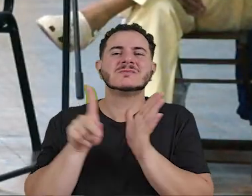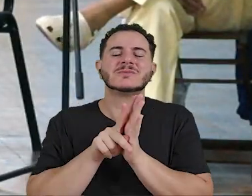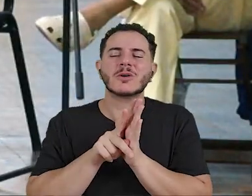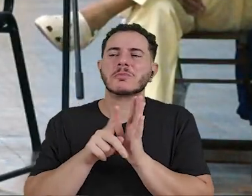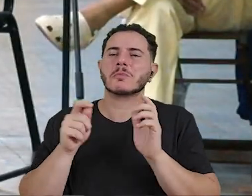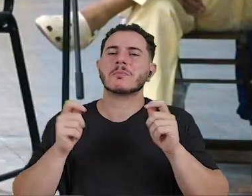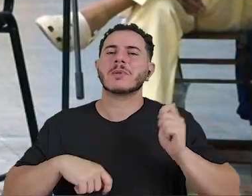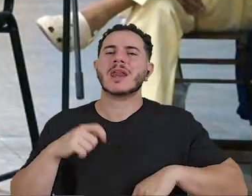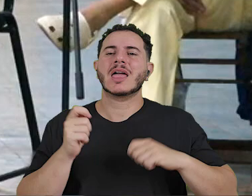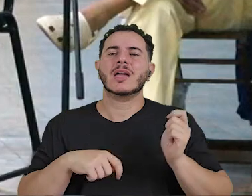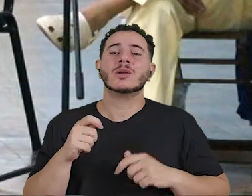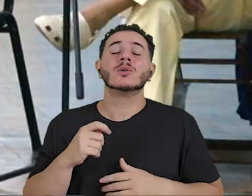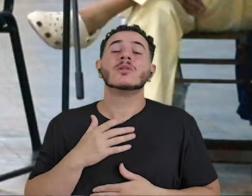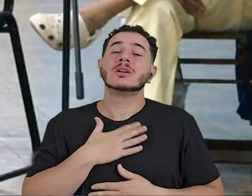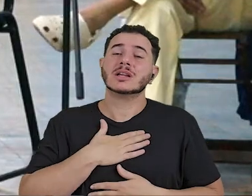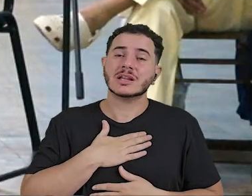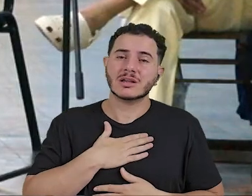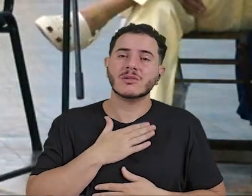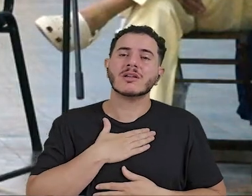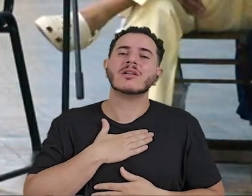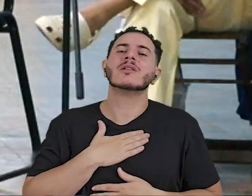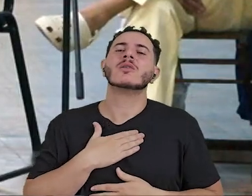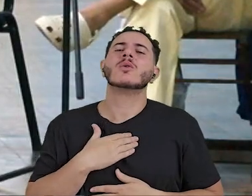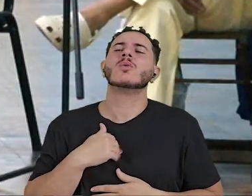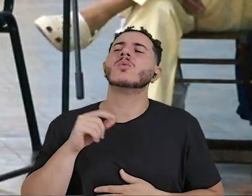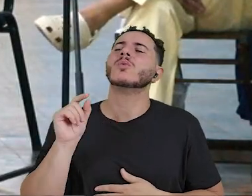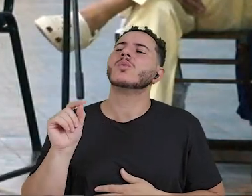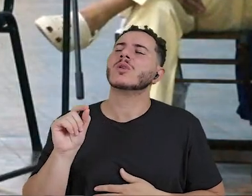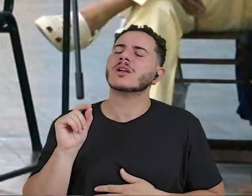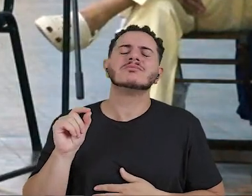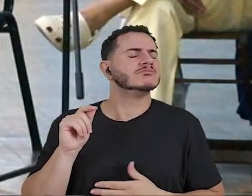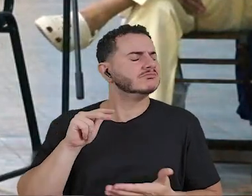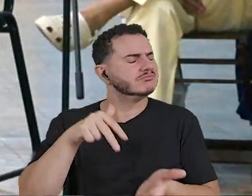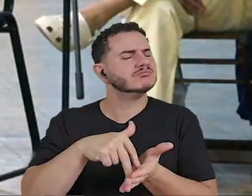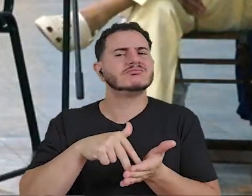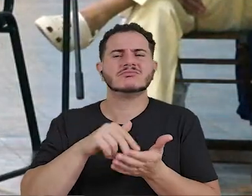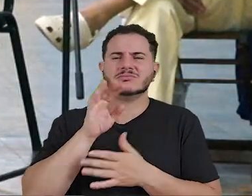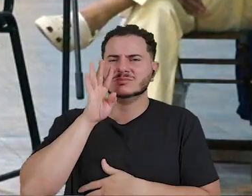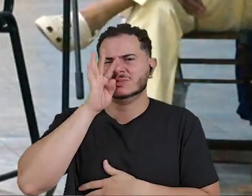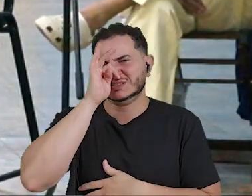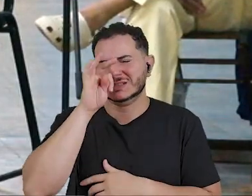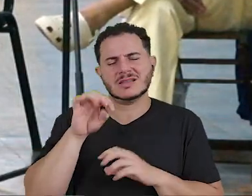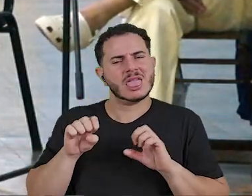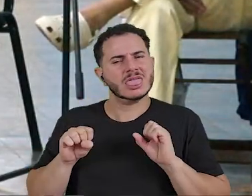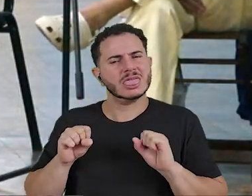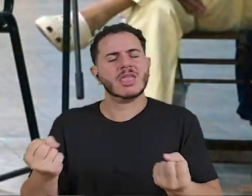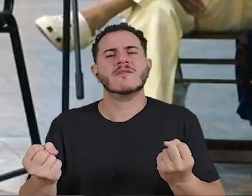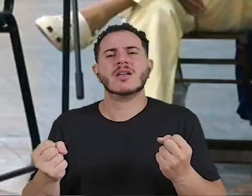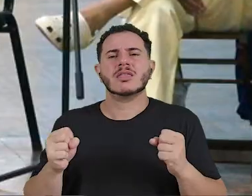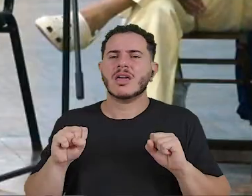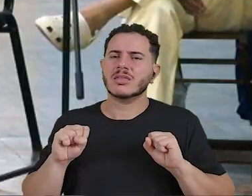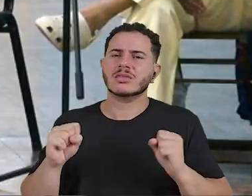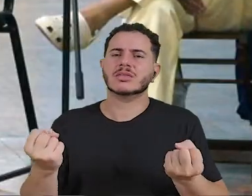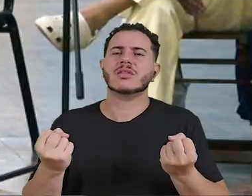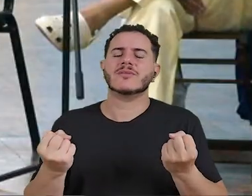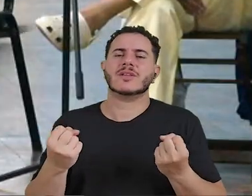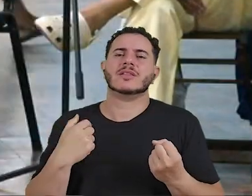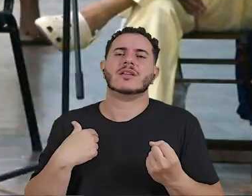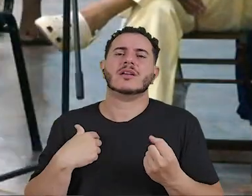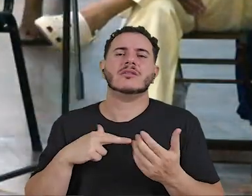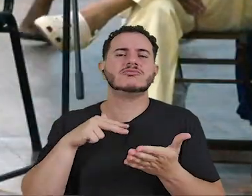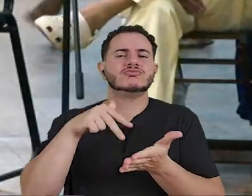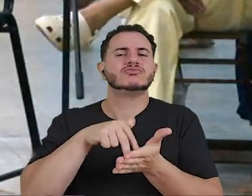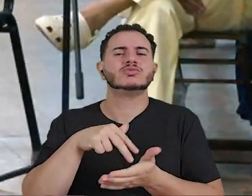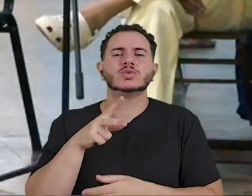Eu mandei, e depois eu vim apagar, com a mesma moeda. Passei a defender, olha esse carrinho, vim defender